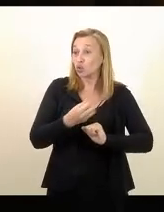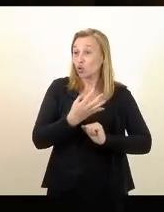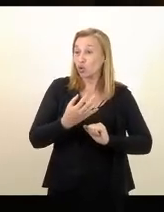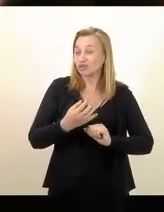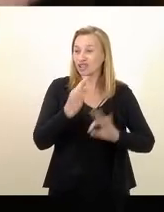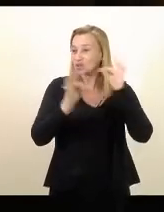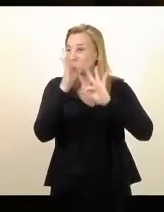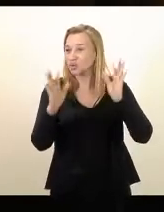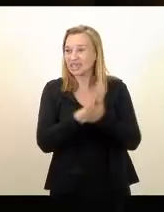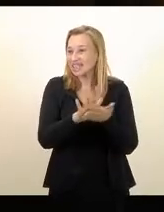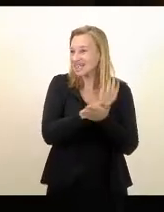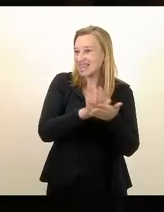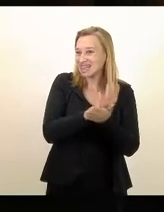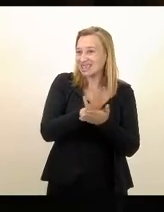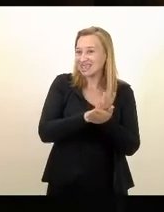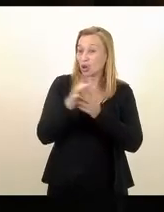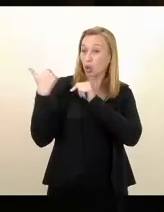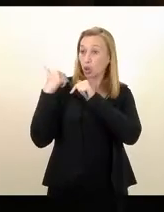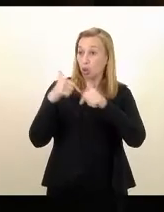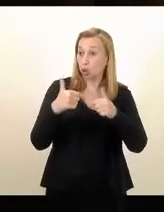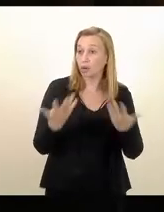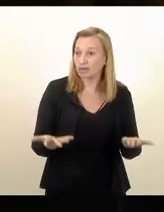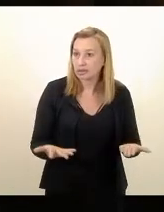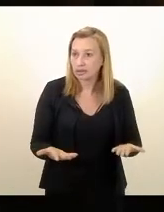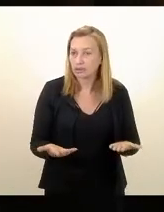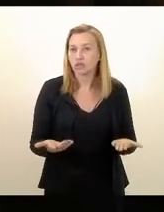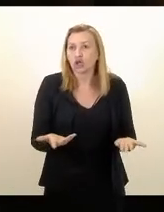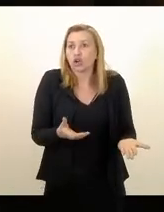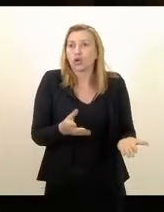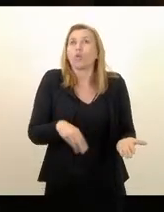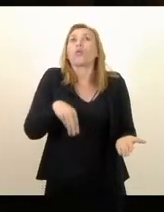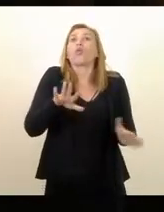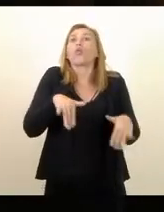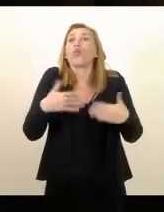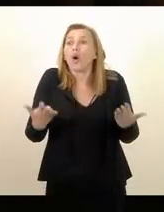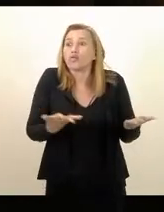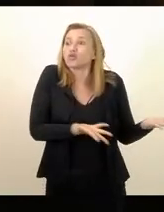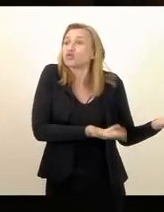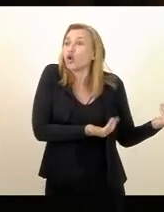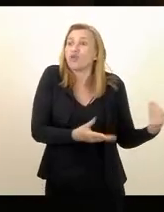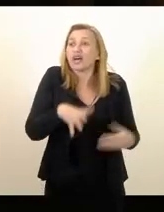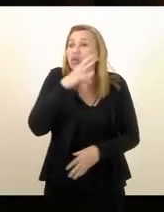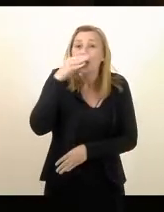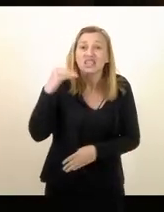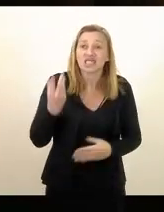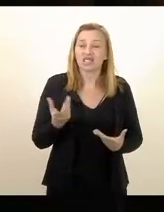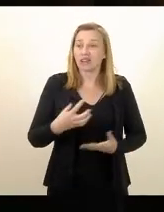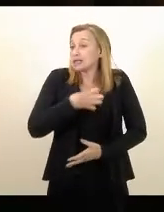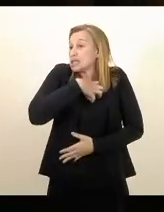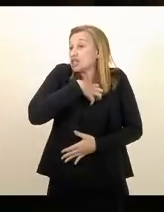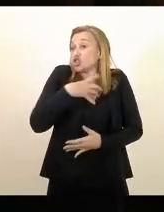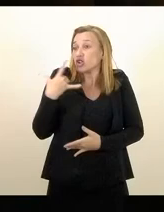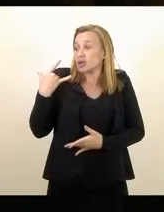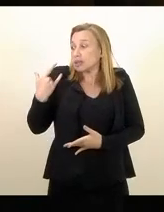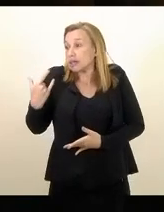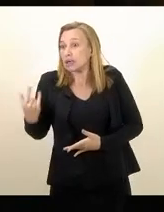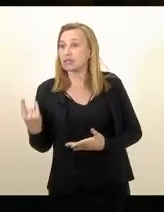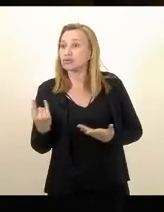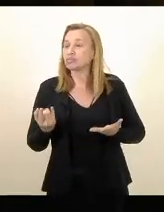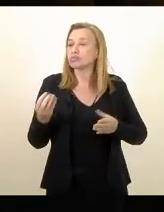escolas ultrapassadas verdadeiras carroças tecnológicas que jovem que adolescente vai se sentir atraído